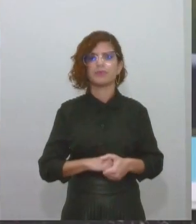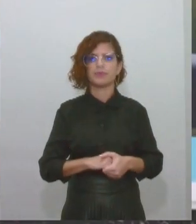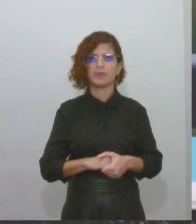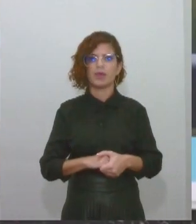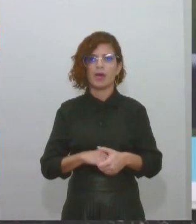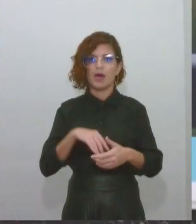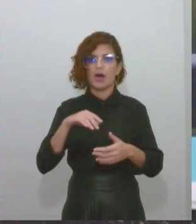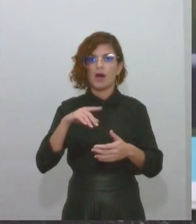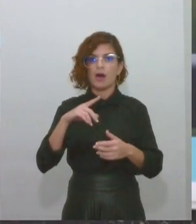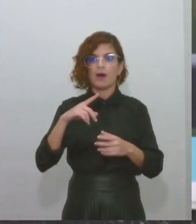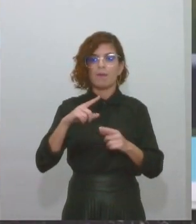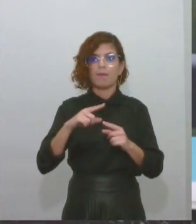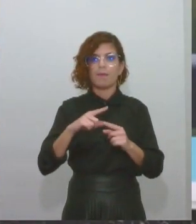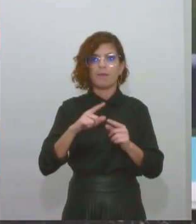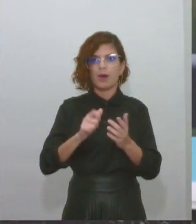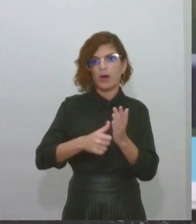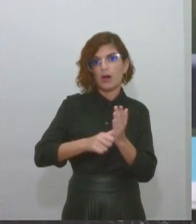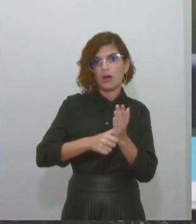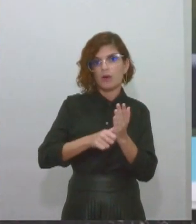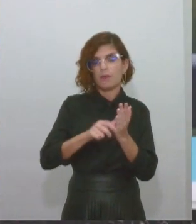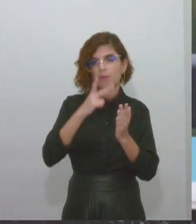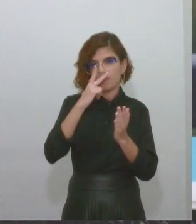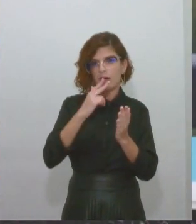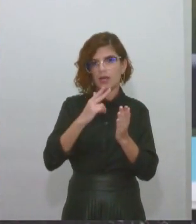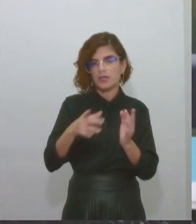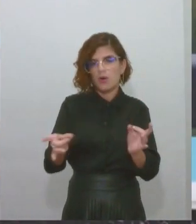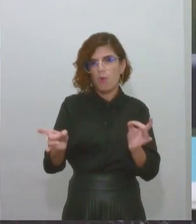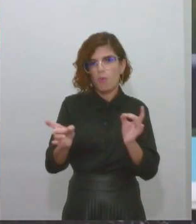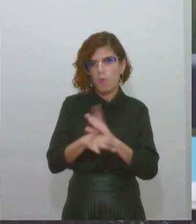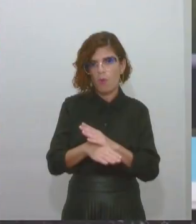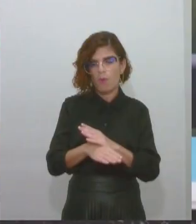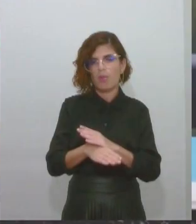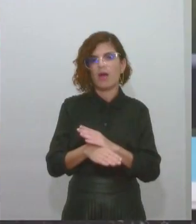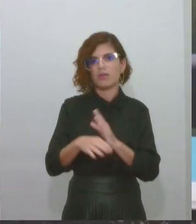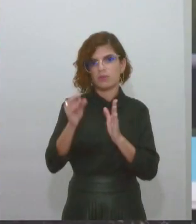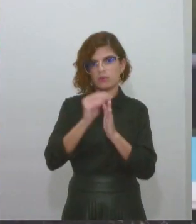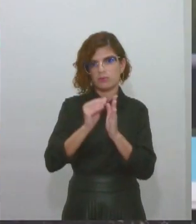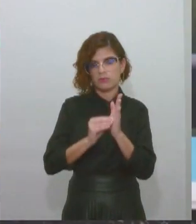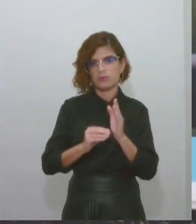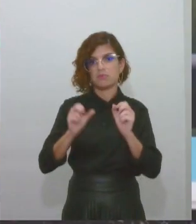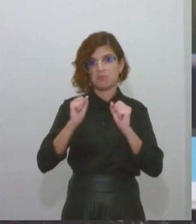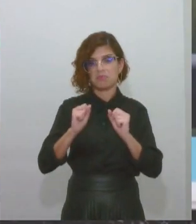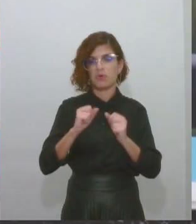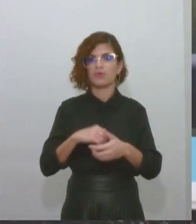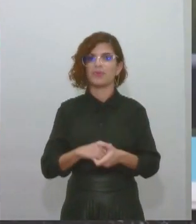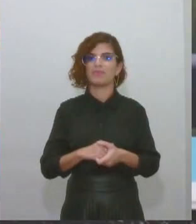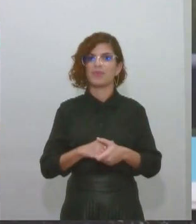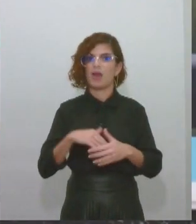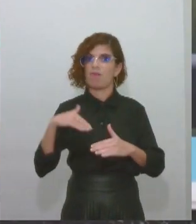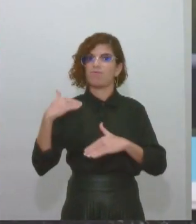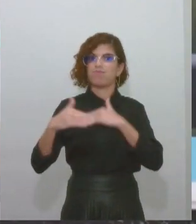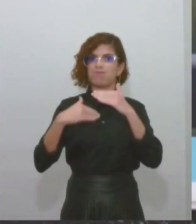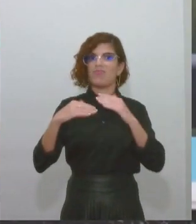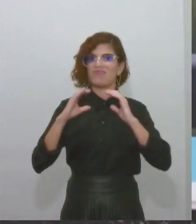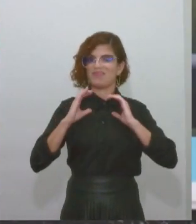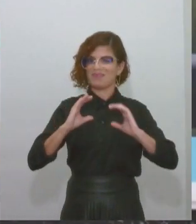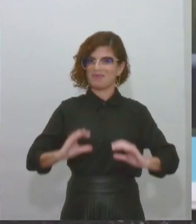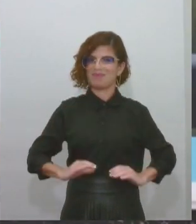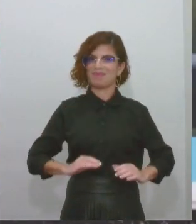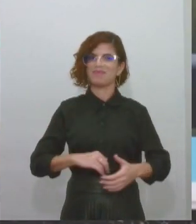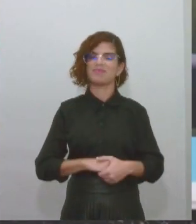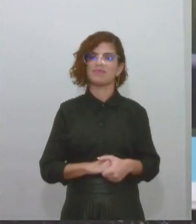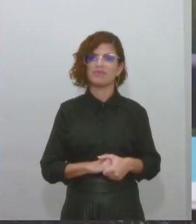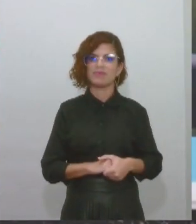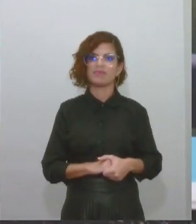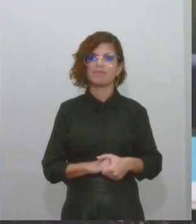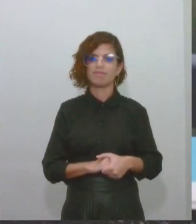totalmente com todos os seus documentos. Um avanço na cidadania, né, Amanda? Mesmo mais um passo, né, nesse sentido